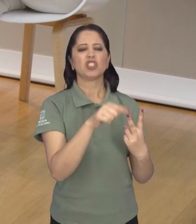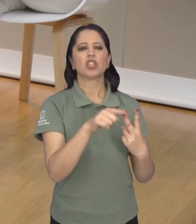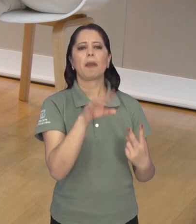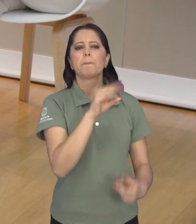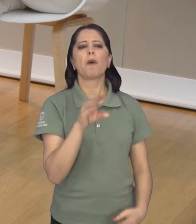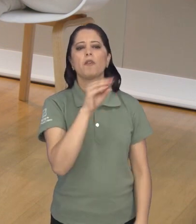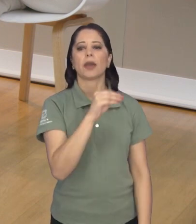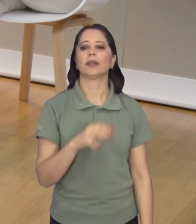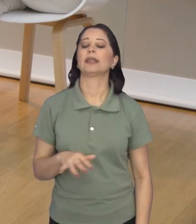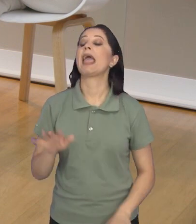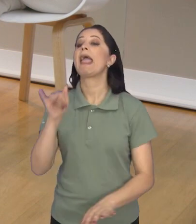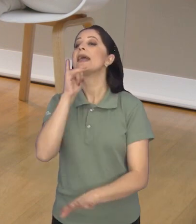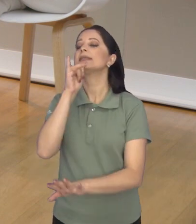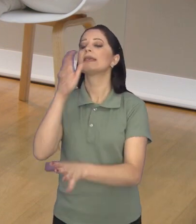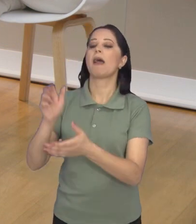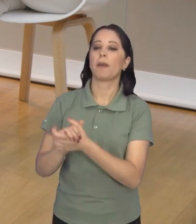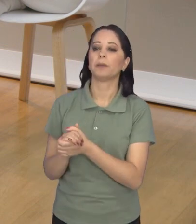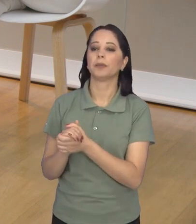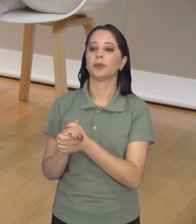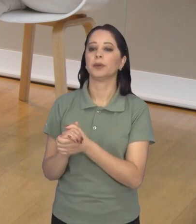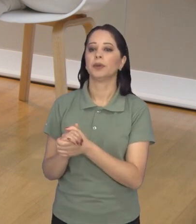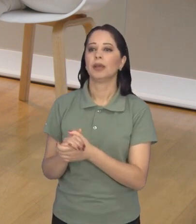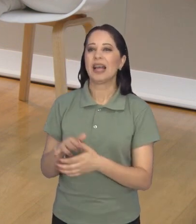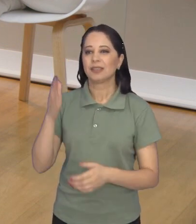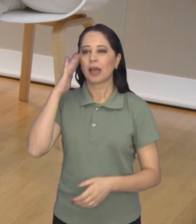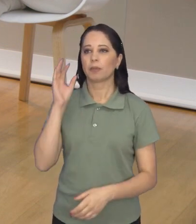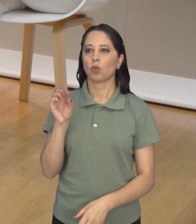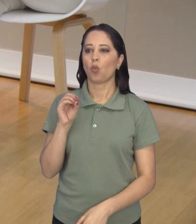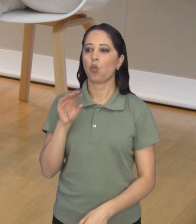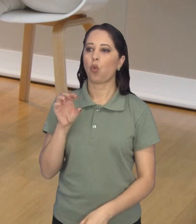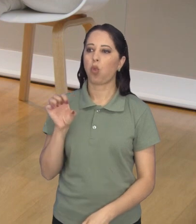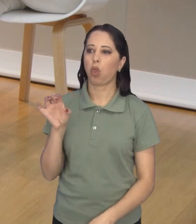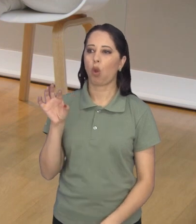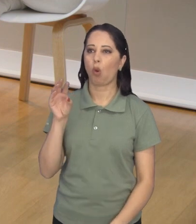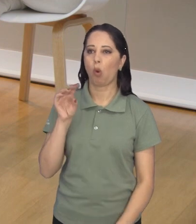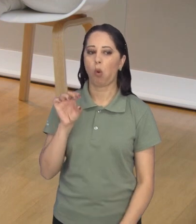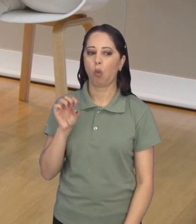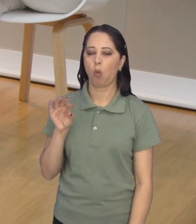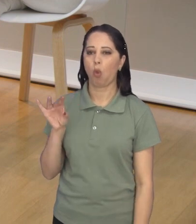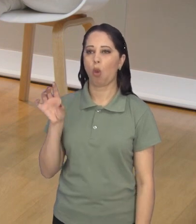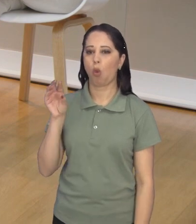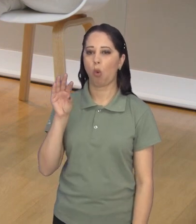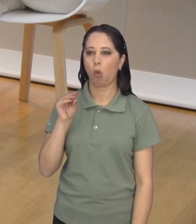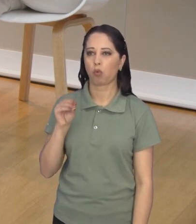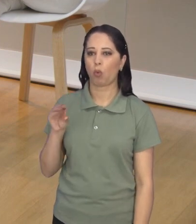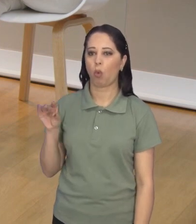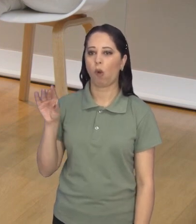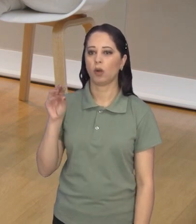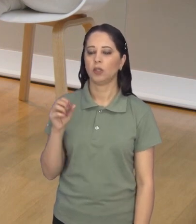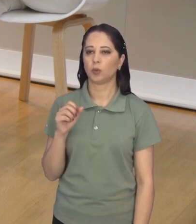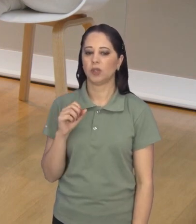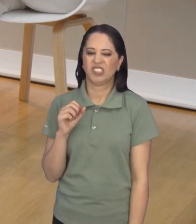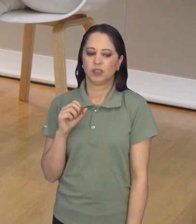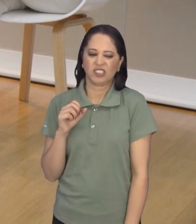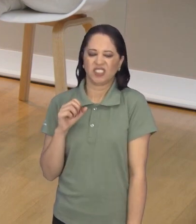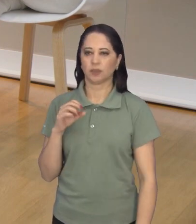para as Então, pessoas que vamos estão lá. em casa, por favor. É muito comum, por exemplo, murmúrios, ruídos, vamos assim falar.